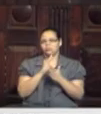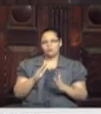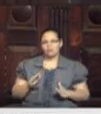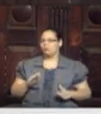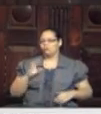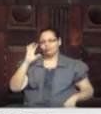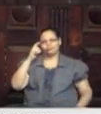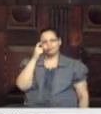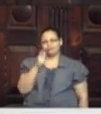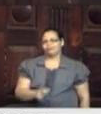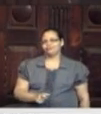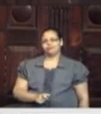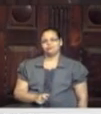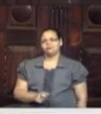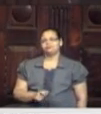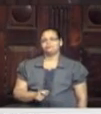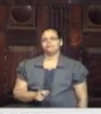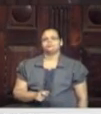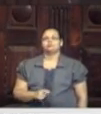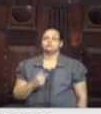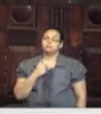interessa. Eu